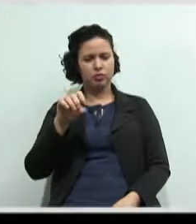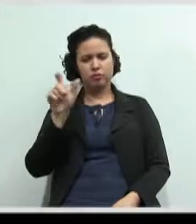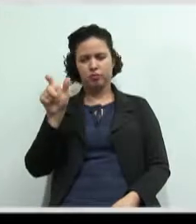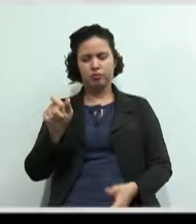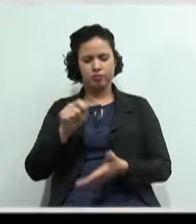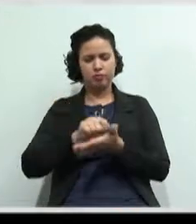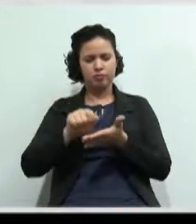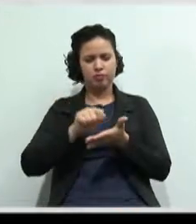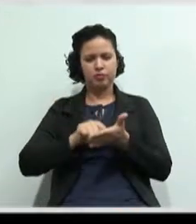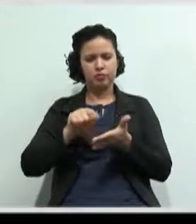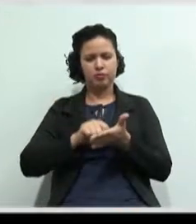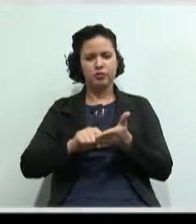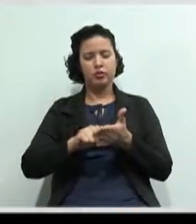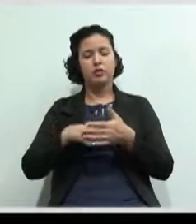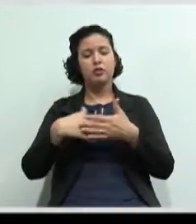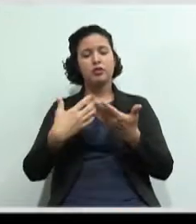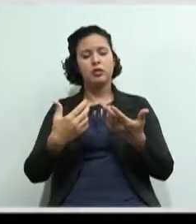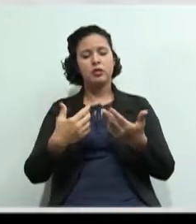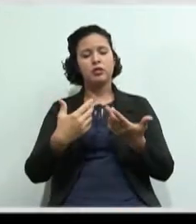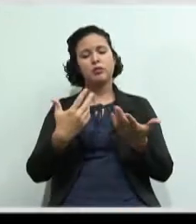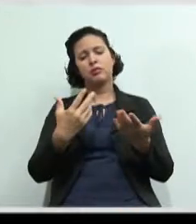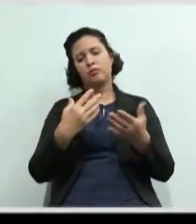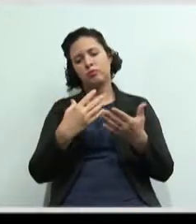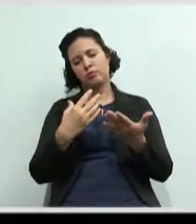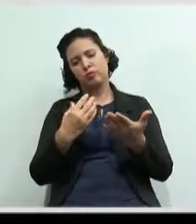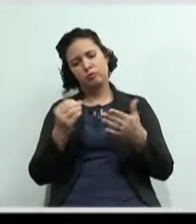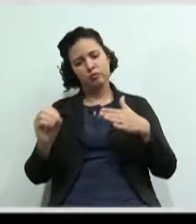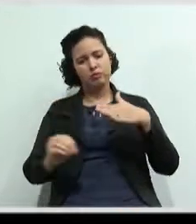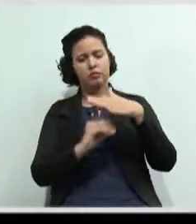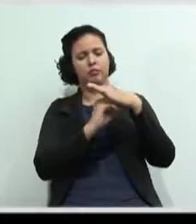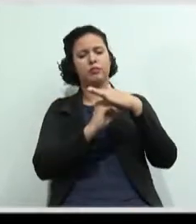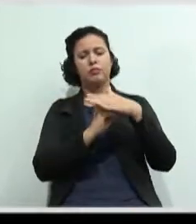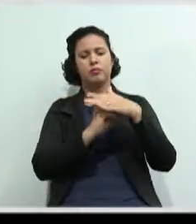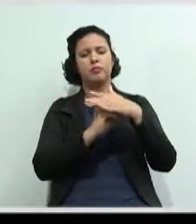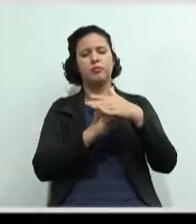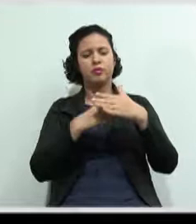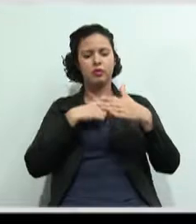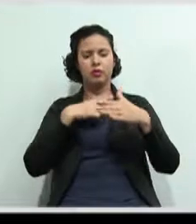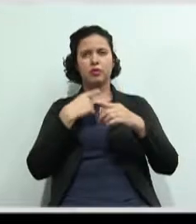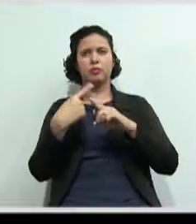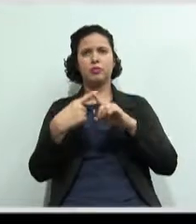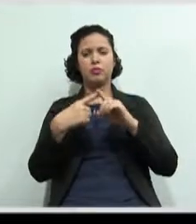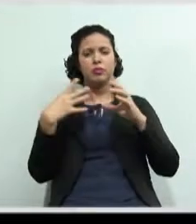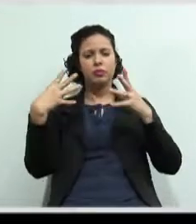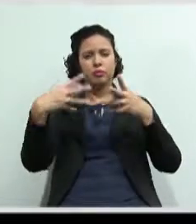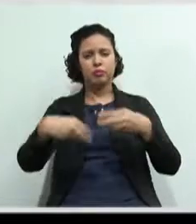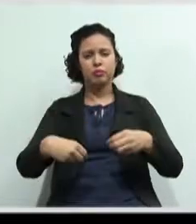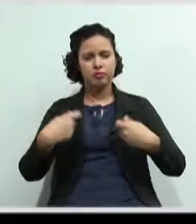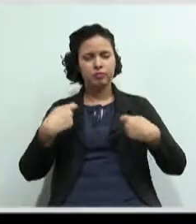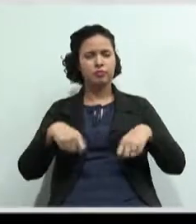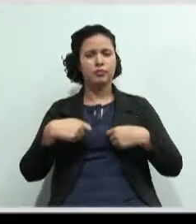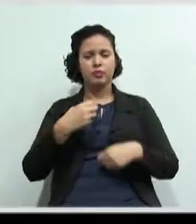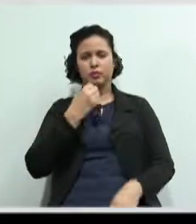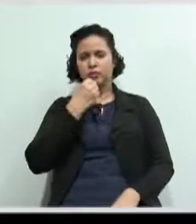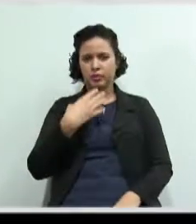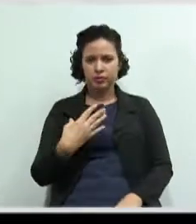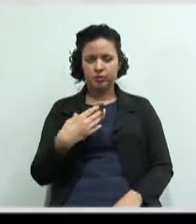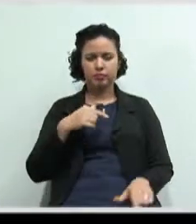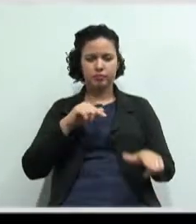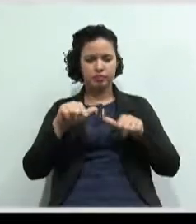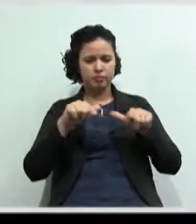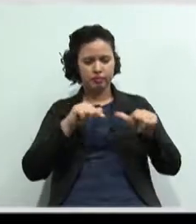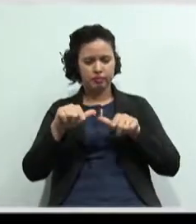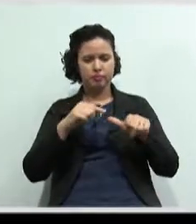porque todos precisamos de bens e serviços para viver, e são elas as responsáveis por